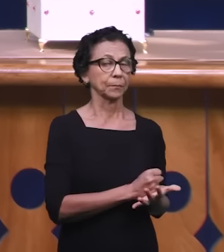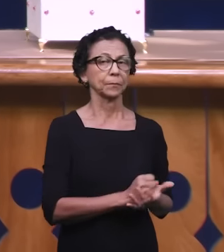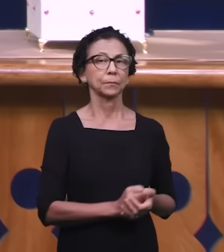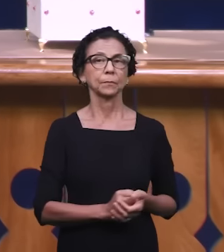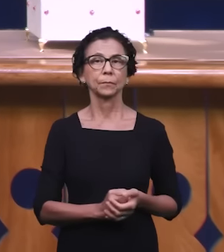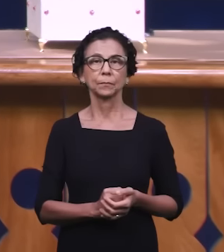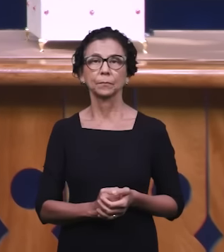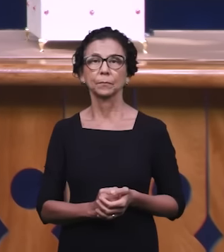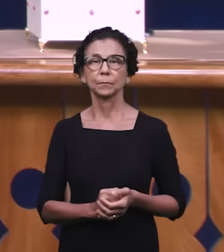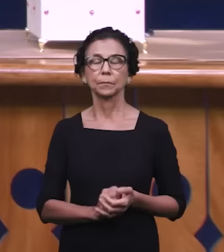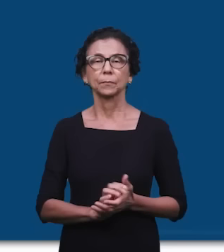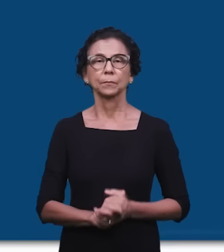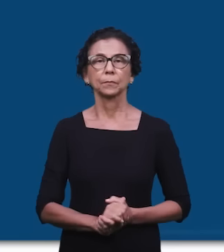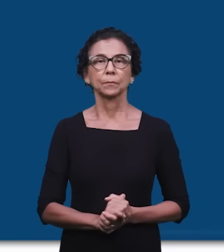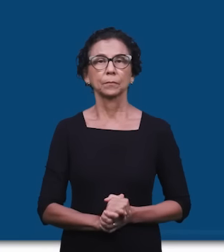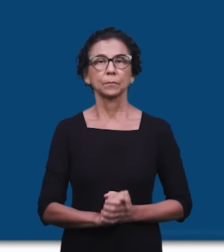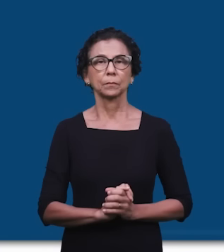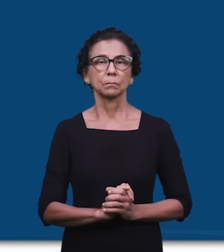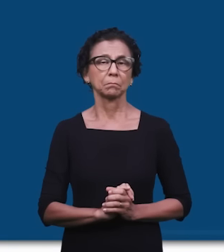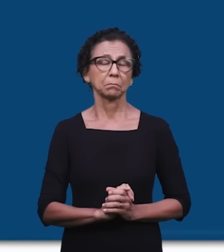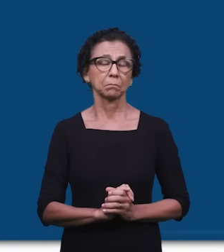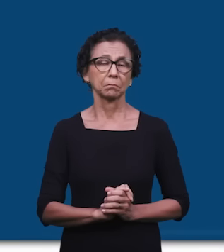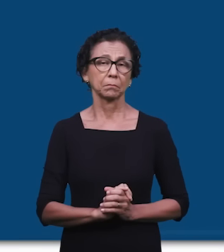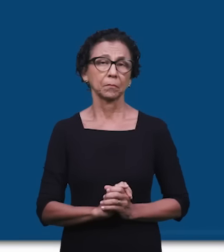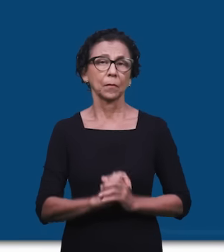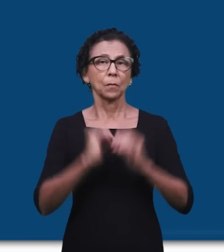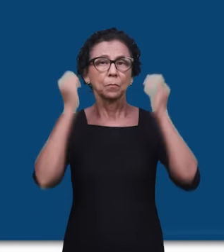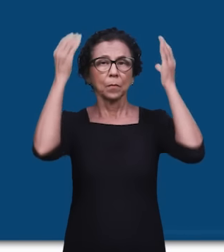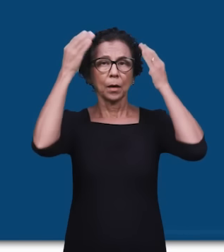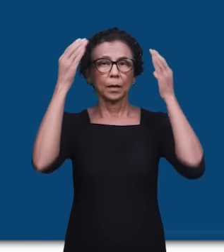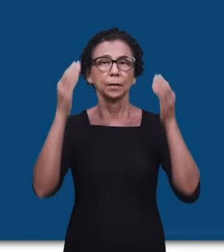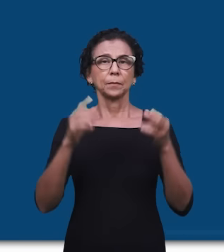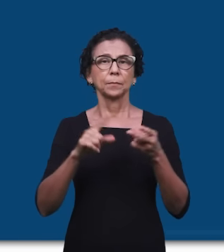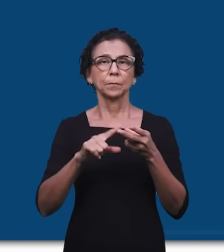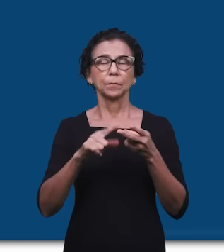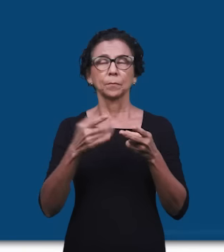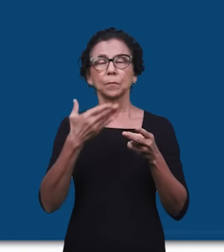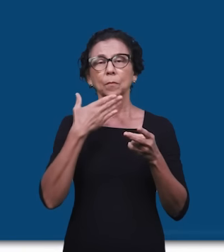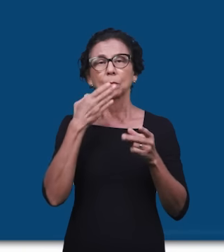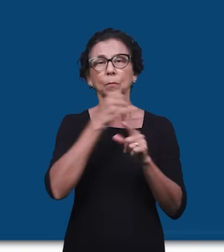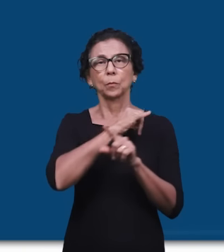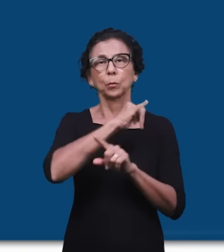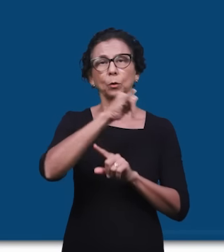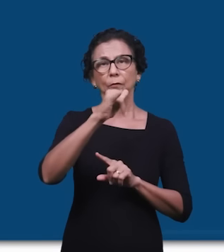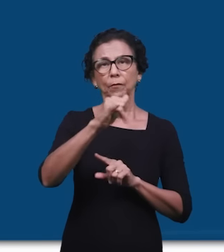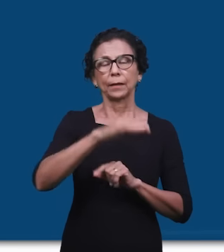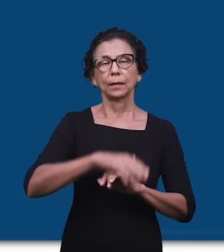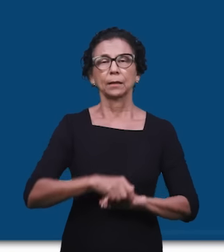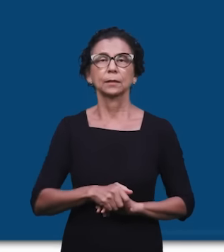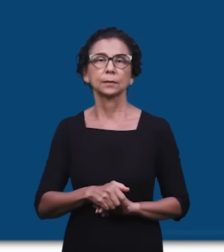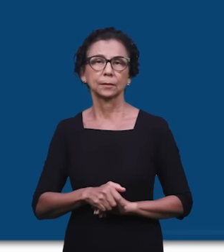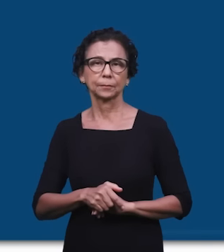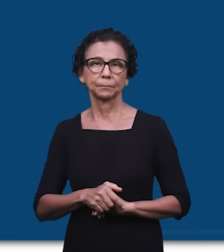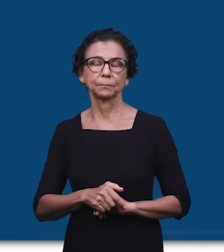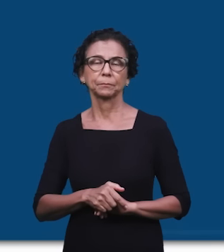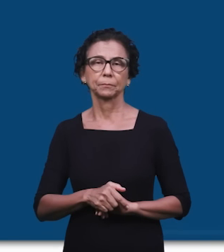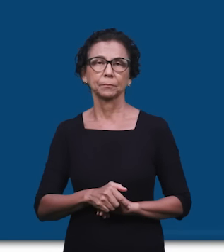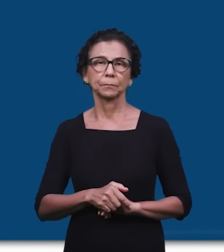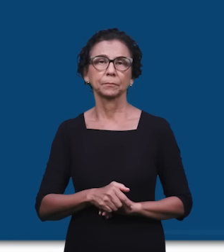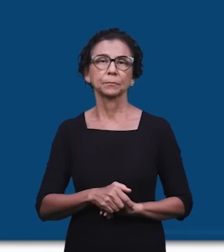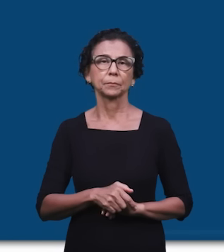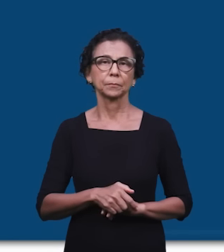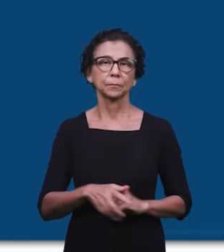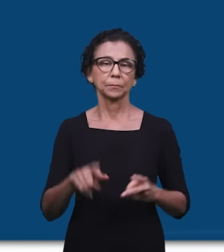dos servos, dos reis, dos profetas, porque o Espírito Santo foi dado sob medida. No ministério do Senhor